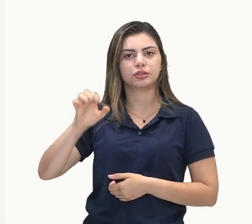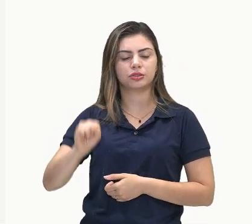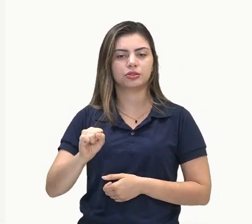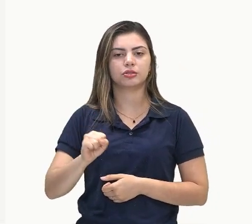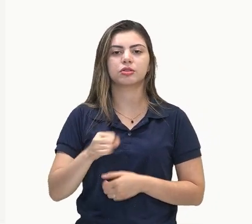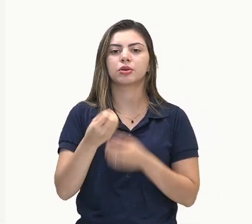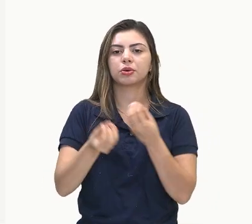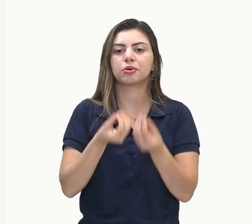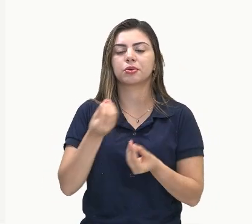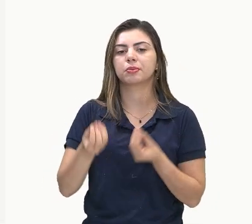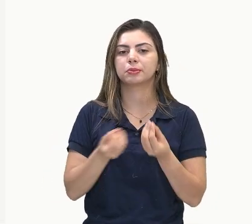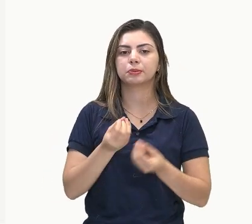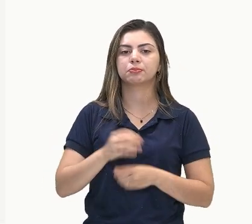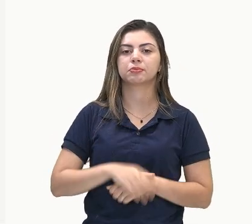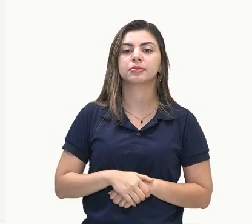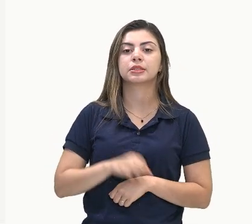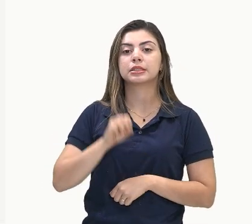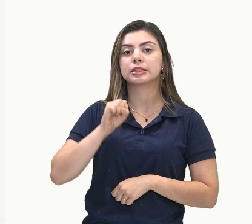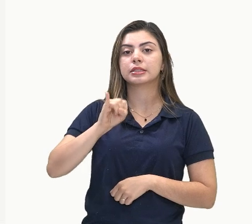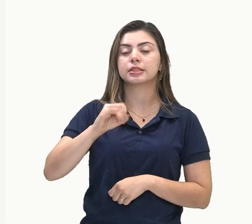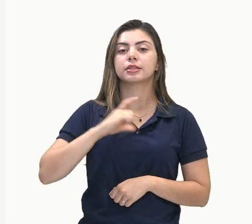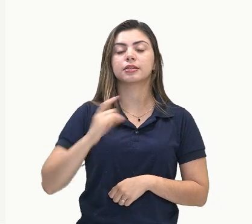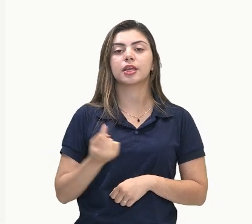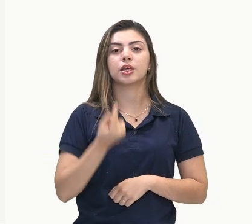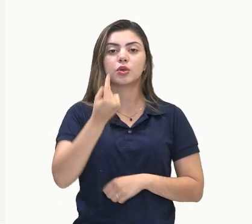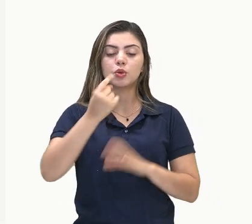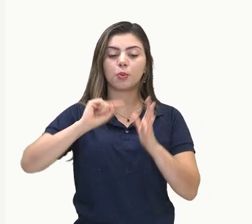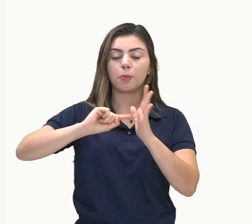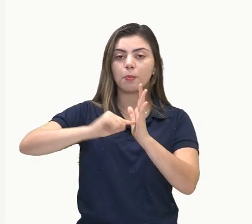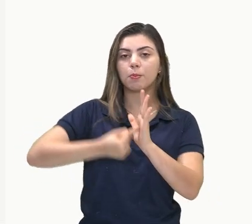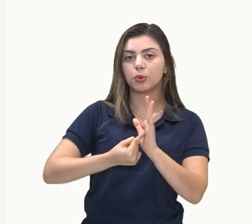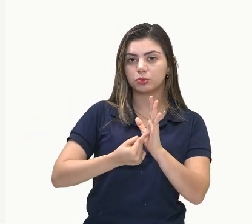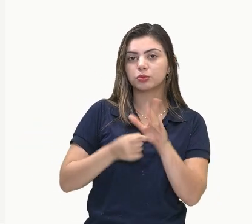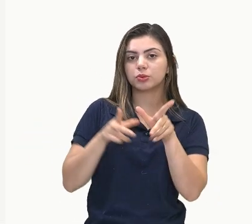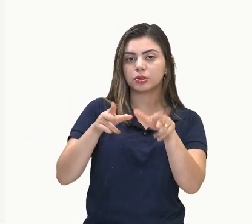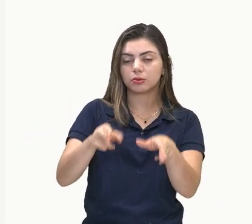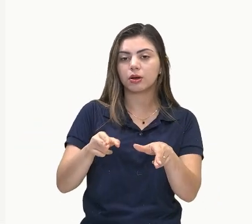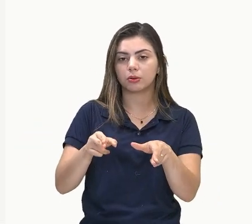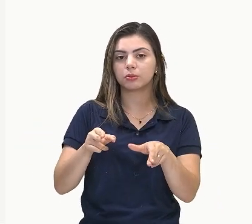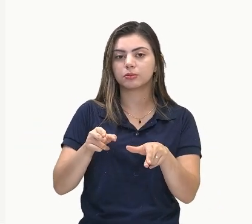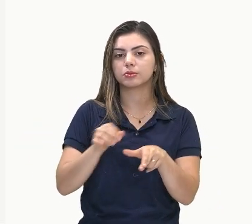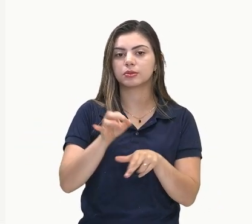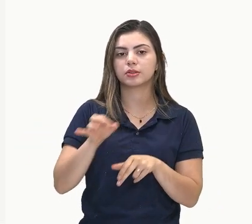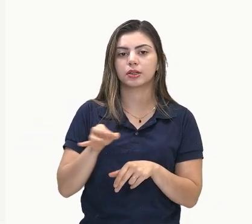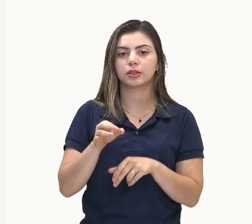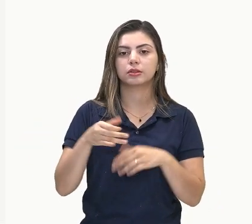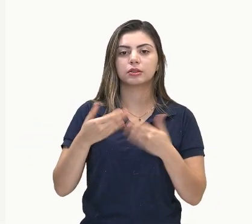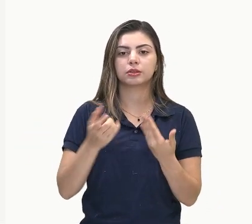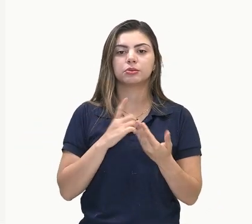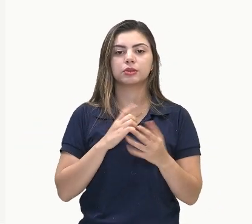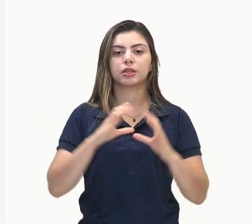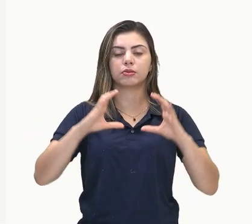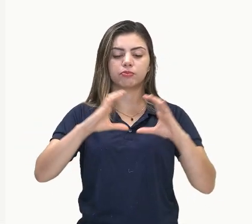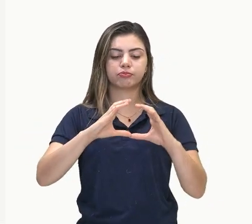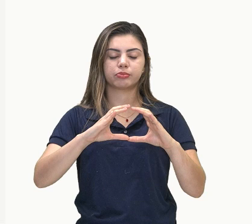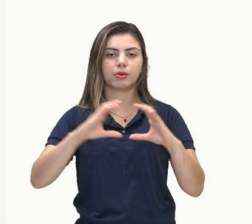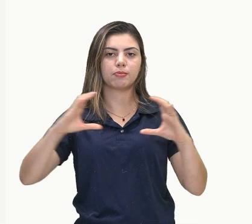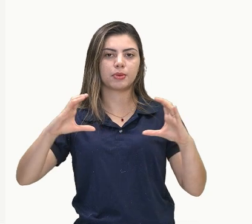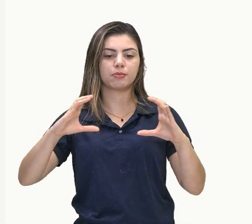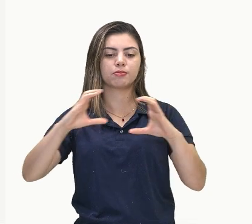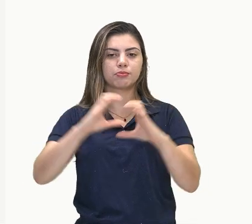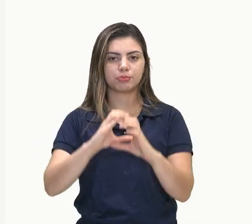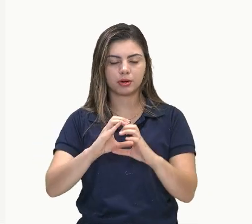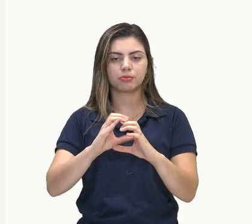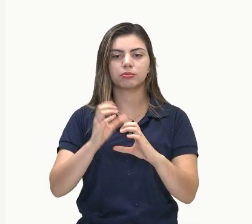Quando possuem somente um ponto em comum, né? E uma é exterior à outra. A condição para que isso ocorra é